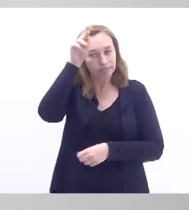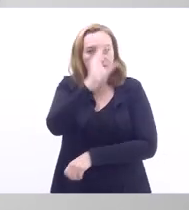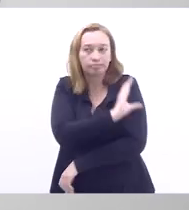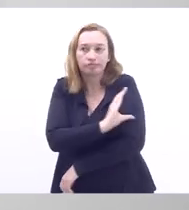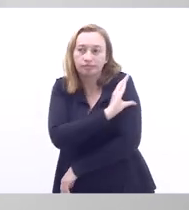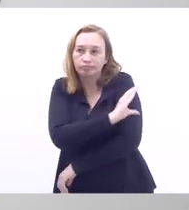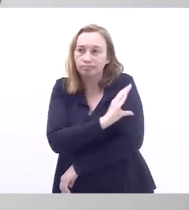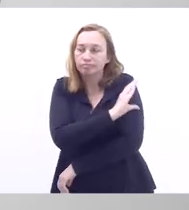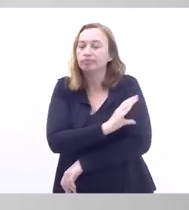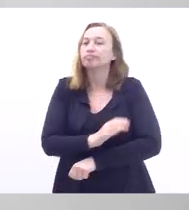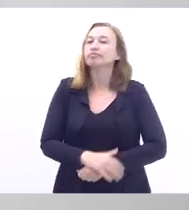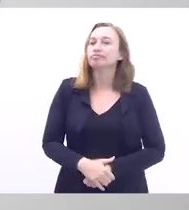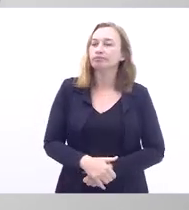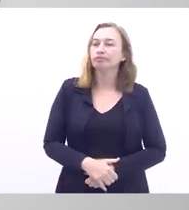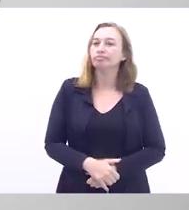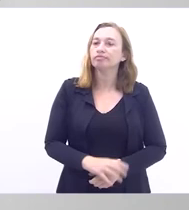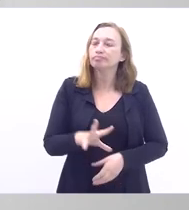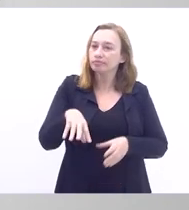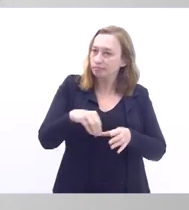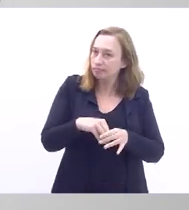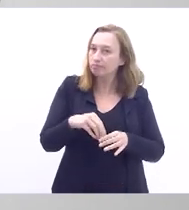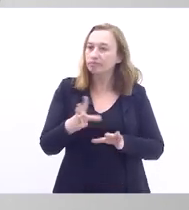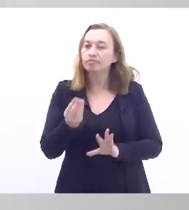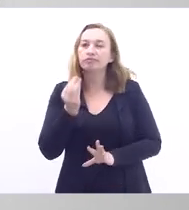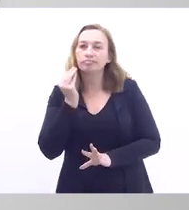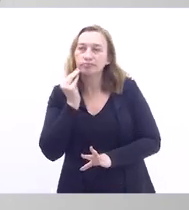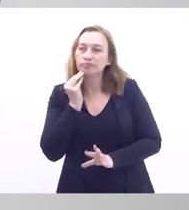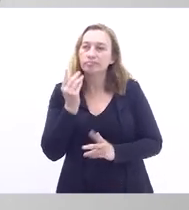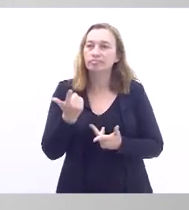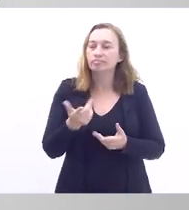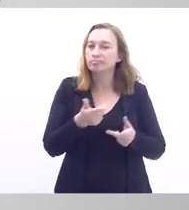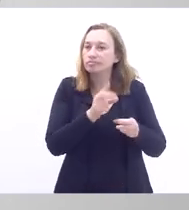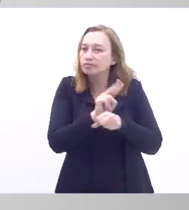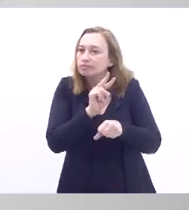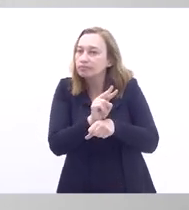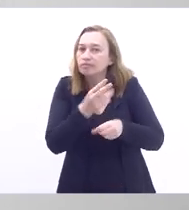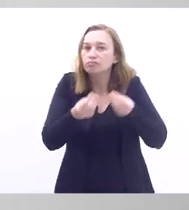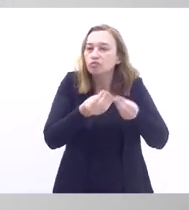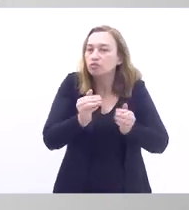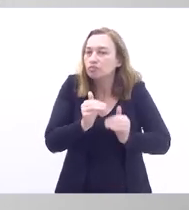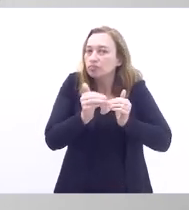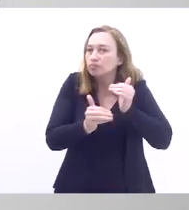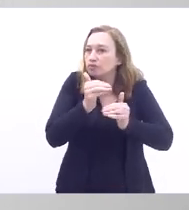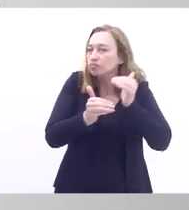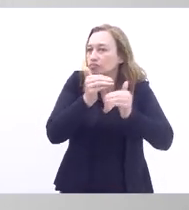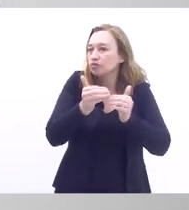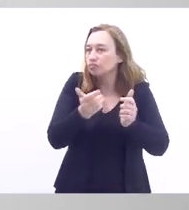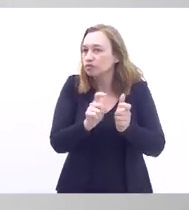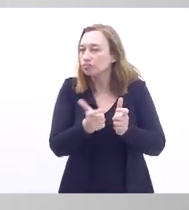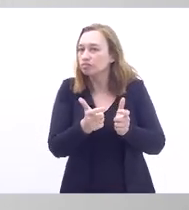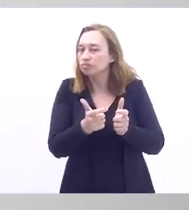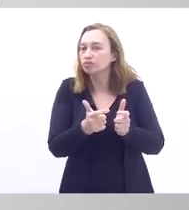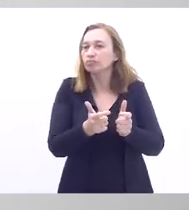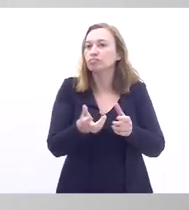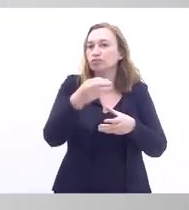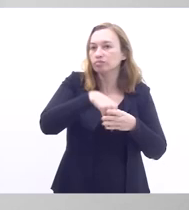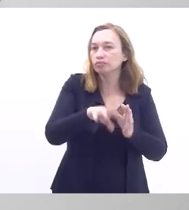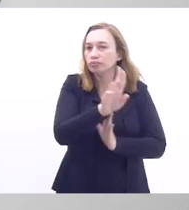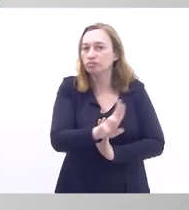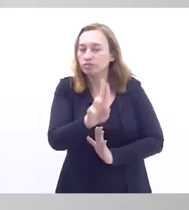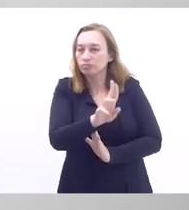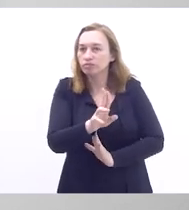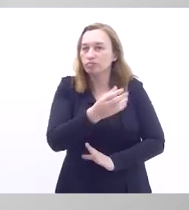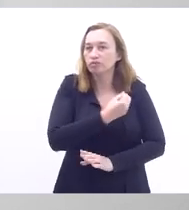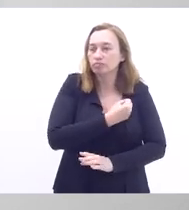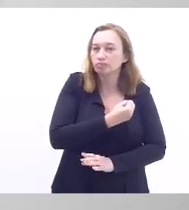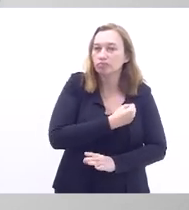serviu ter pra gente e dentro desse jeito e a gente é para mim ter monitorar como tem avançado a corrida dentro anúncio Universidade